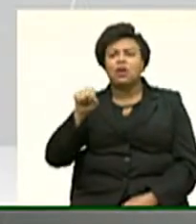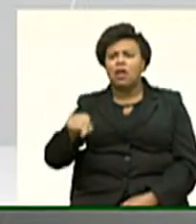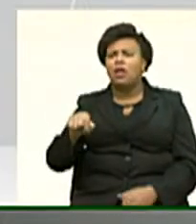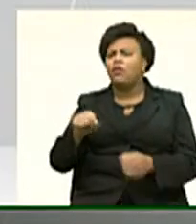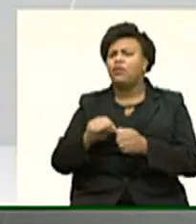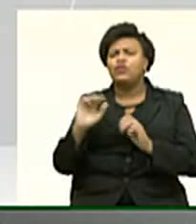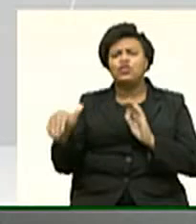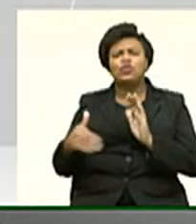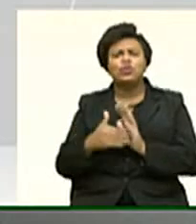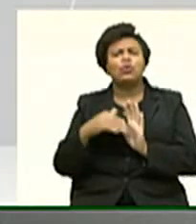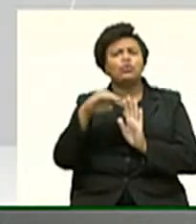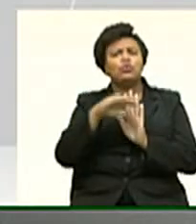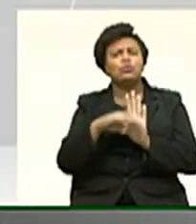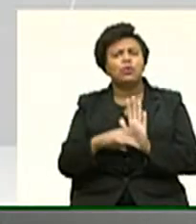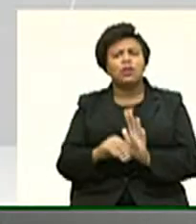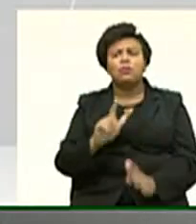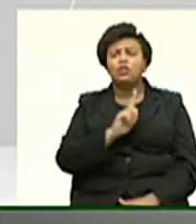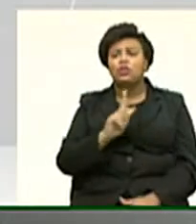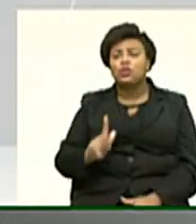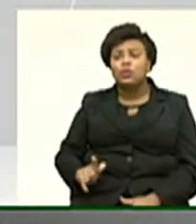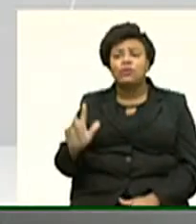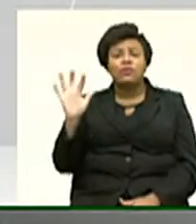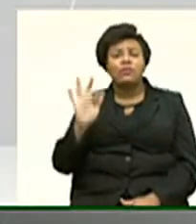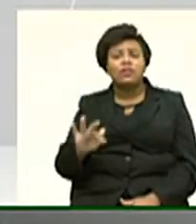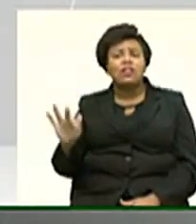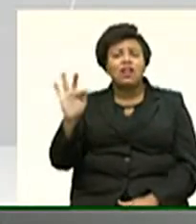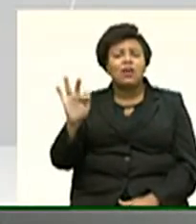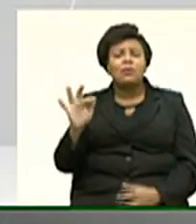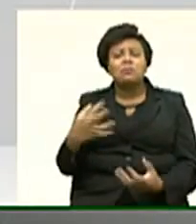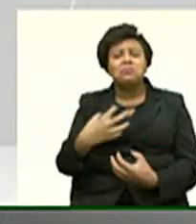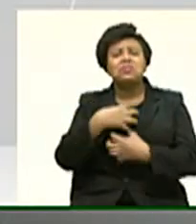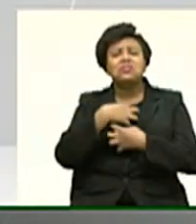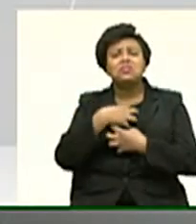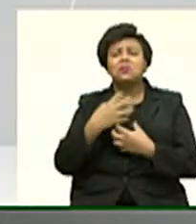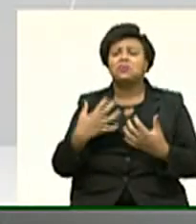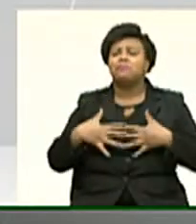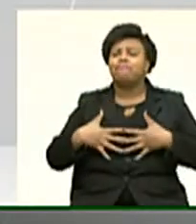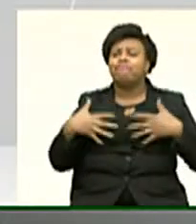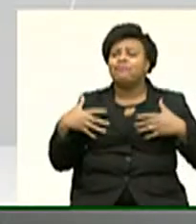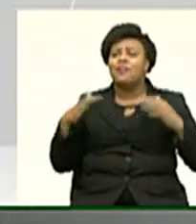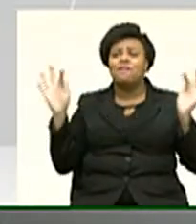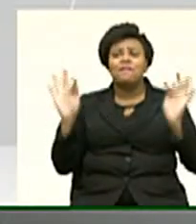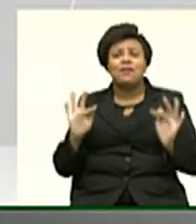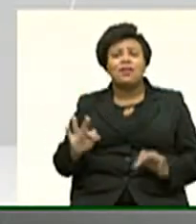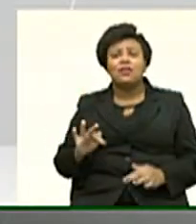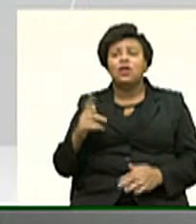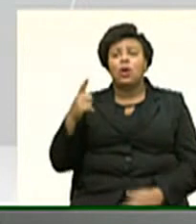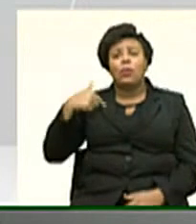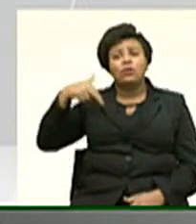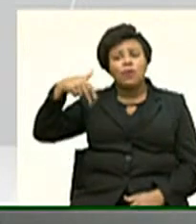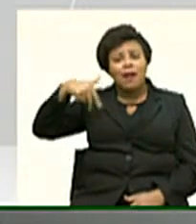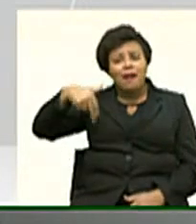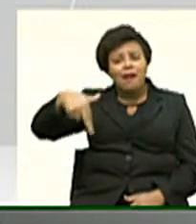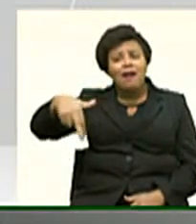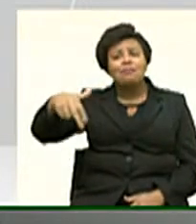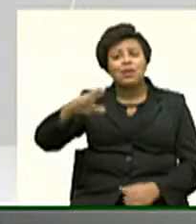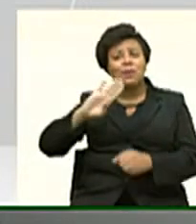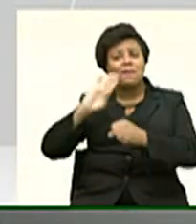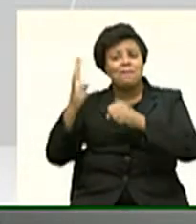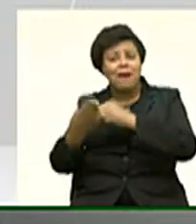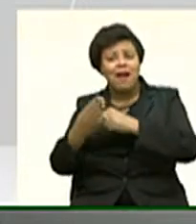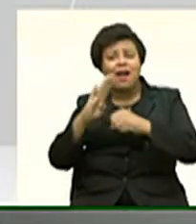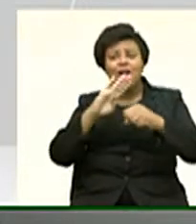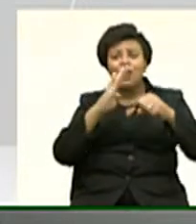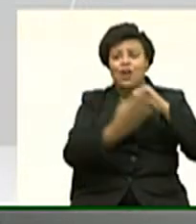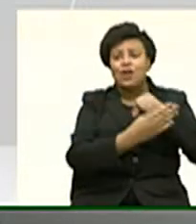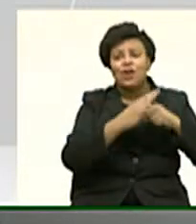programas possíveis do governo federal e me sinto com extrema felicidade quando caminho nos bairros, eu